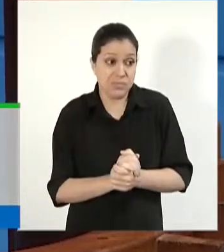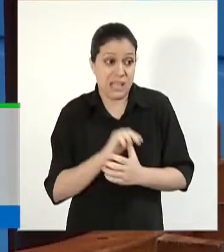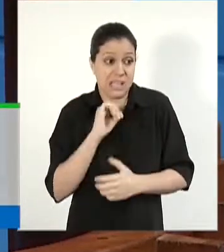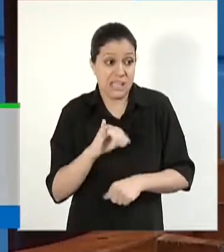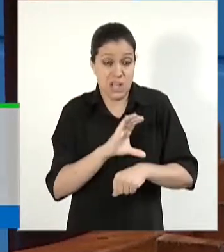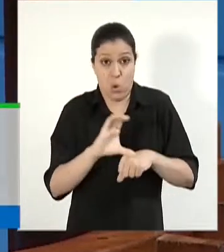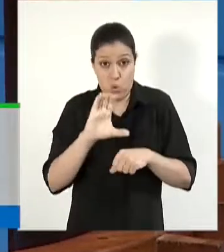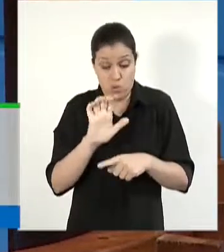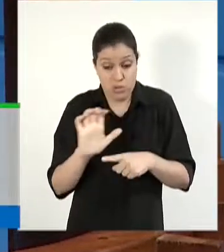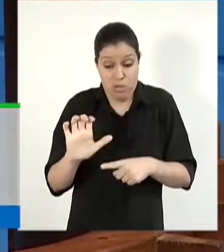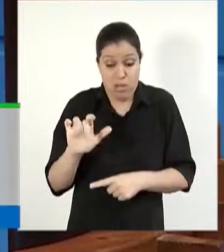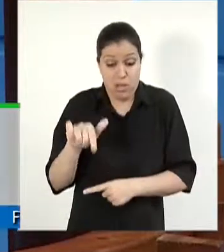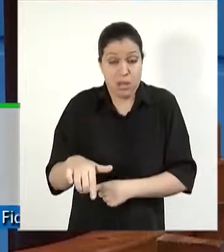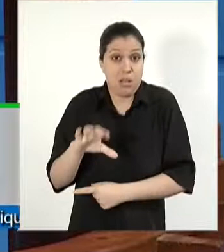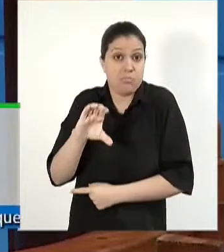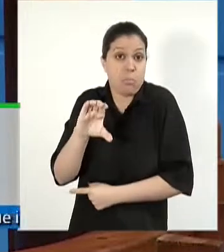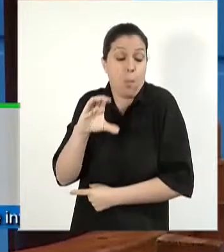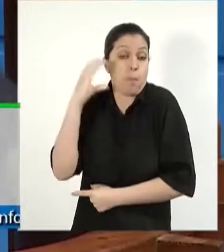omissa.